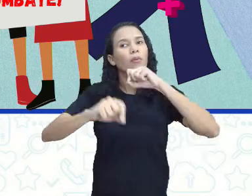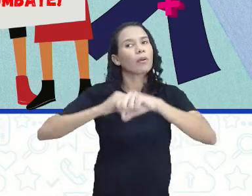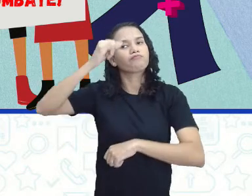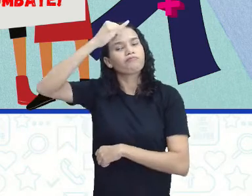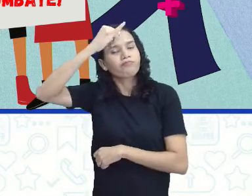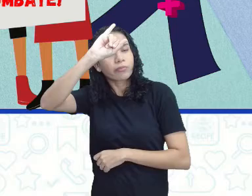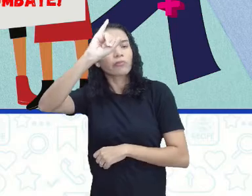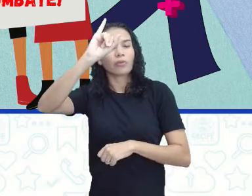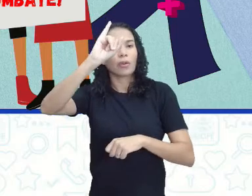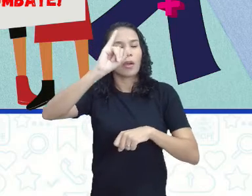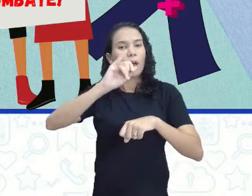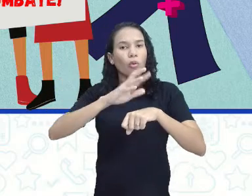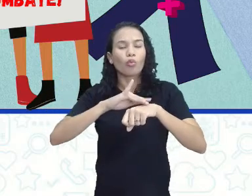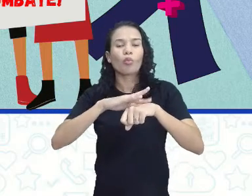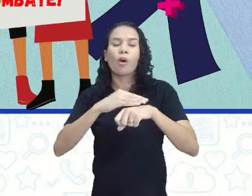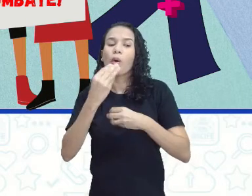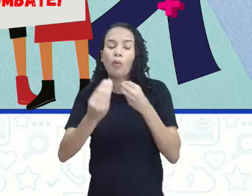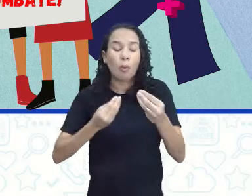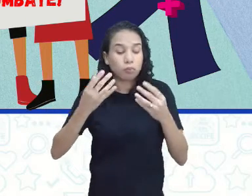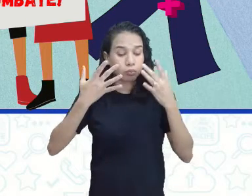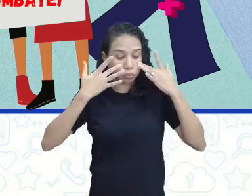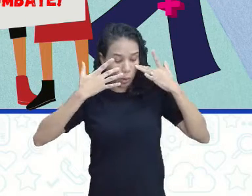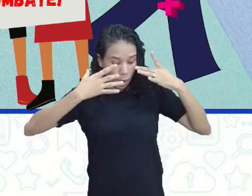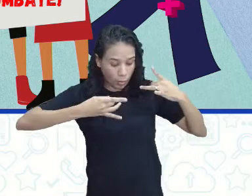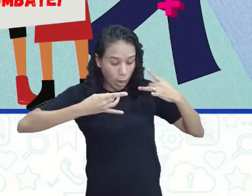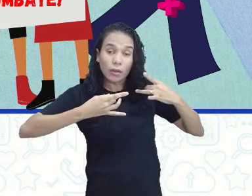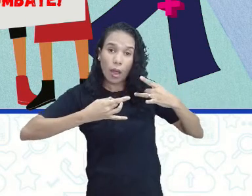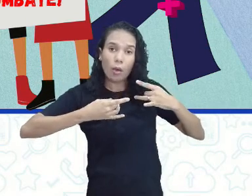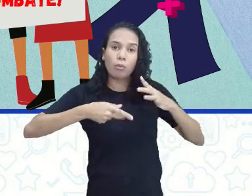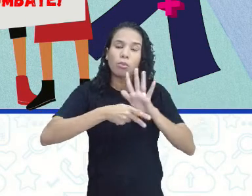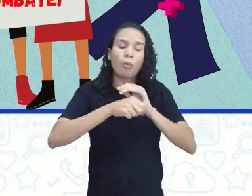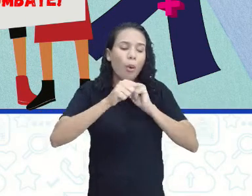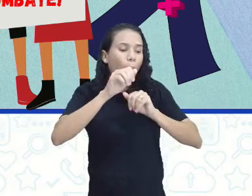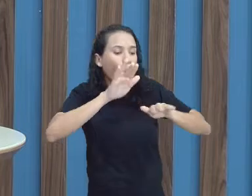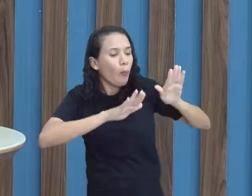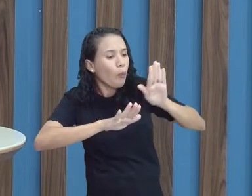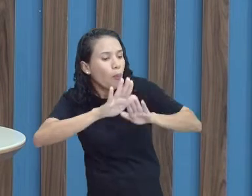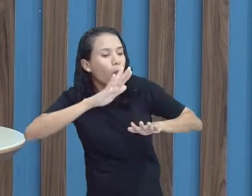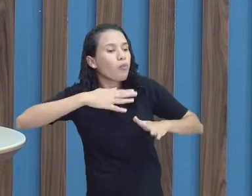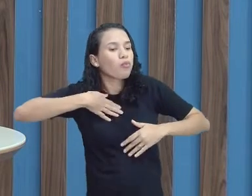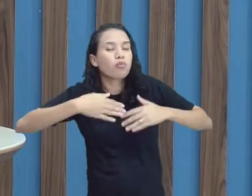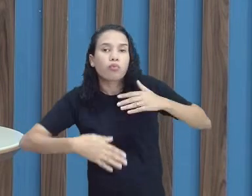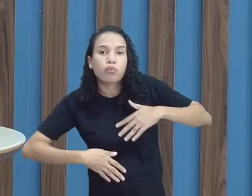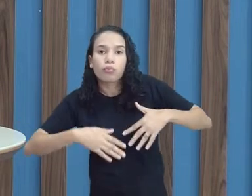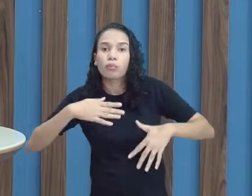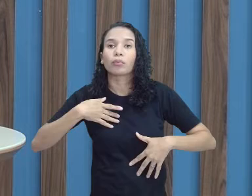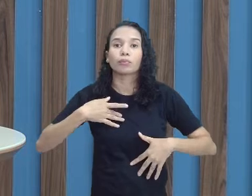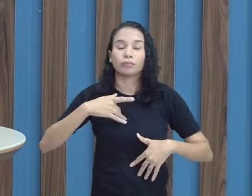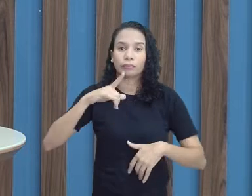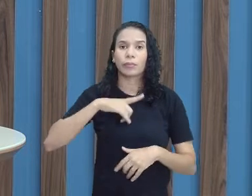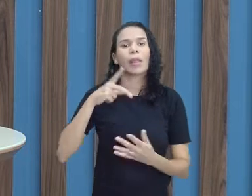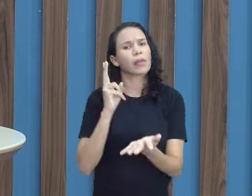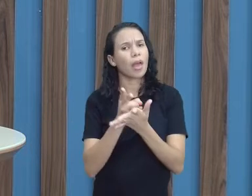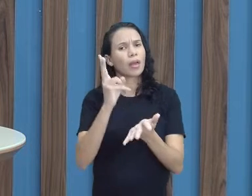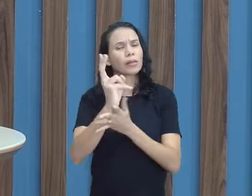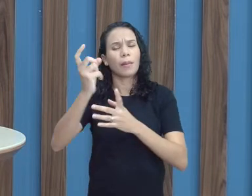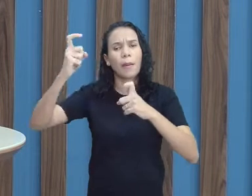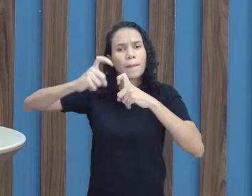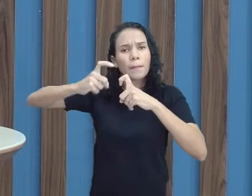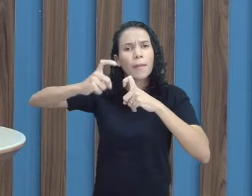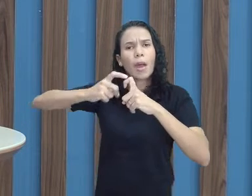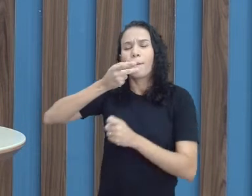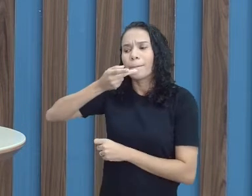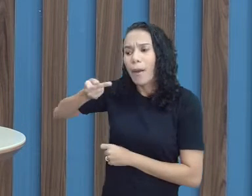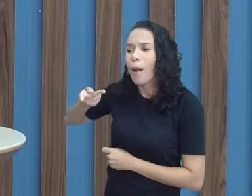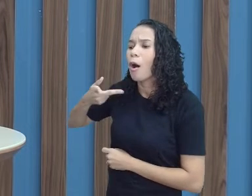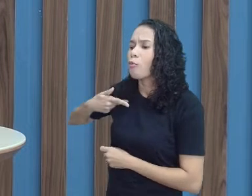faz necessário esse cuidado. Que cuidado, pessoal? É a questão de ir ao médico periodicamente, porque ele